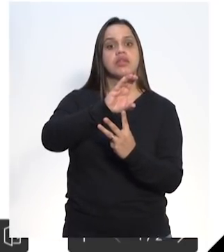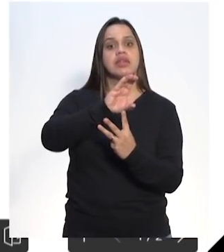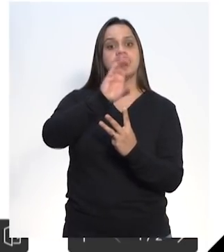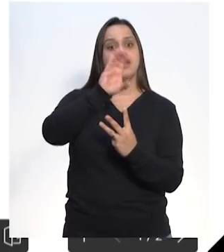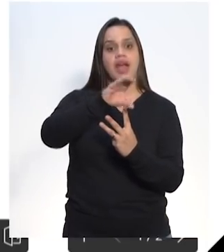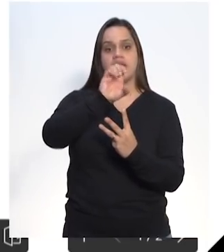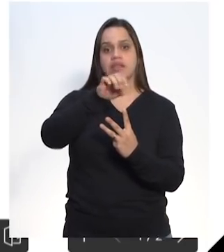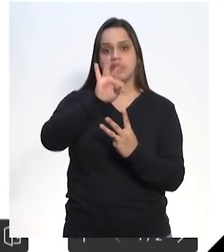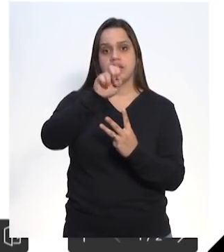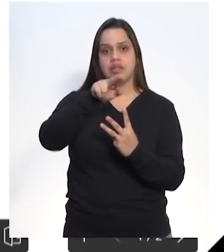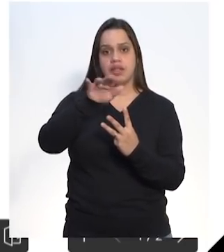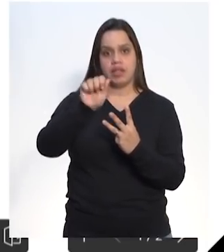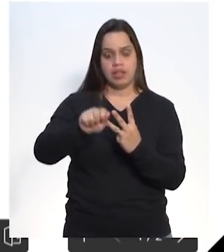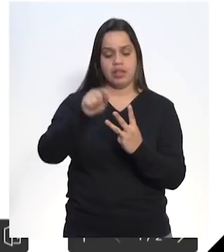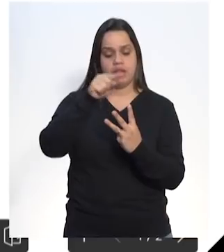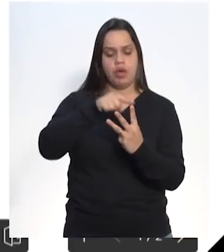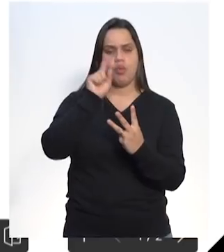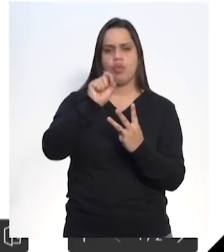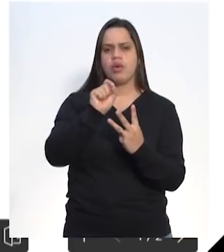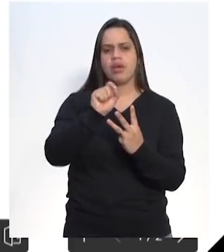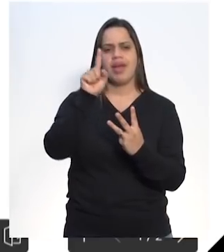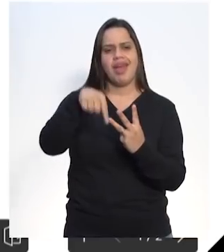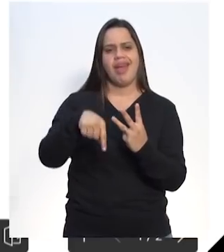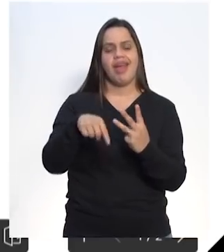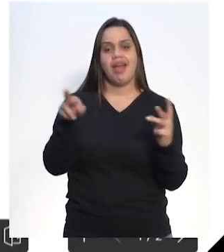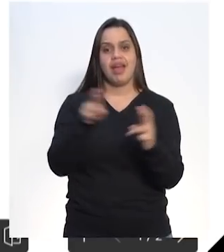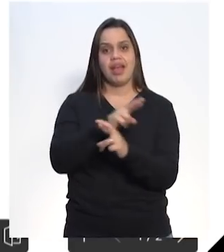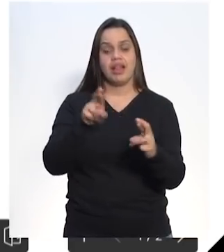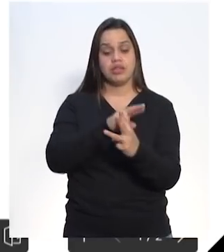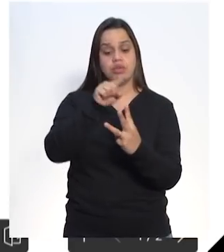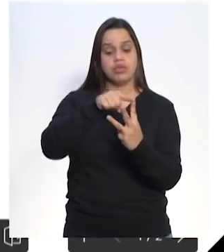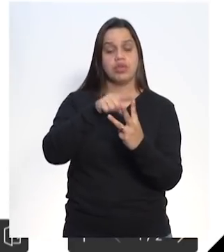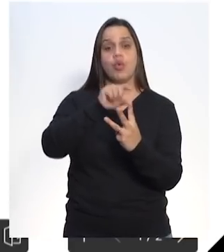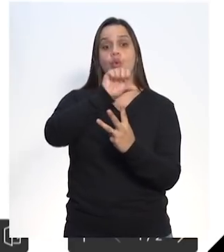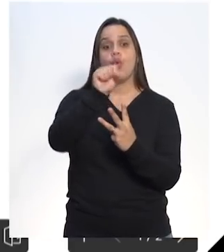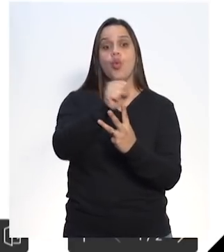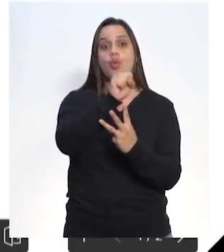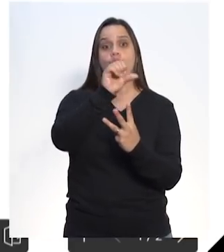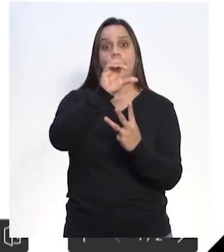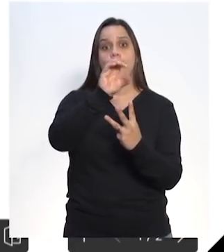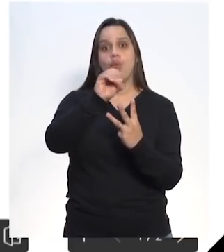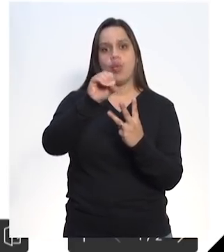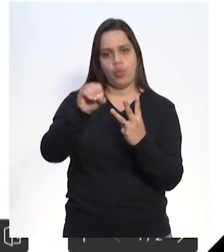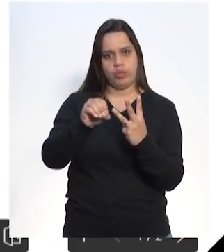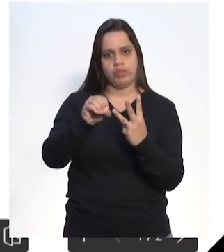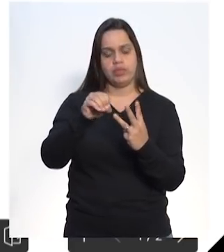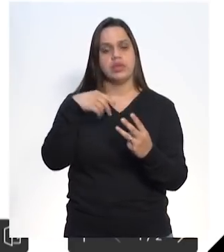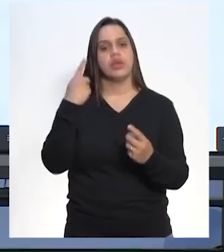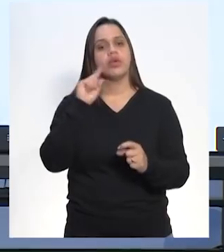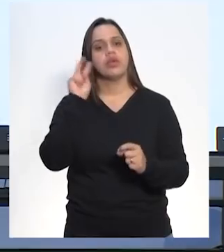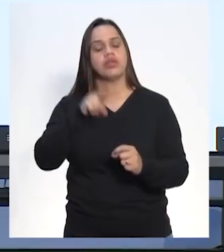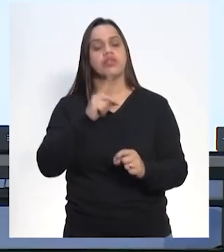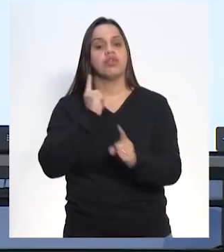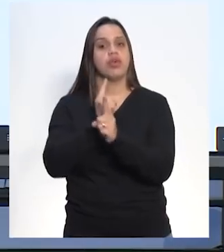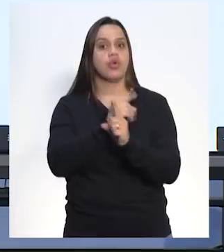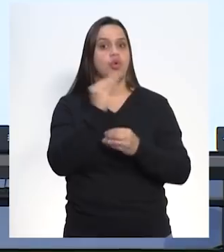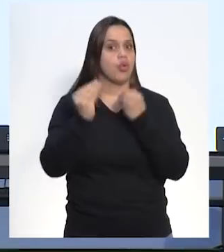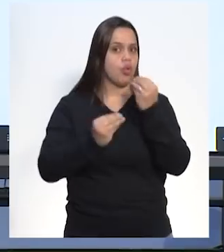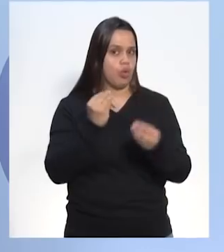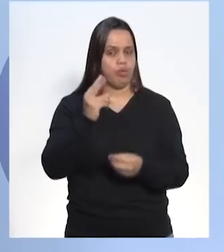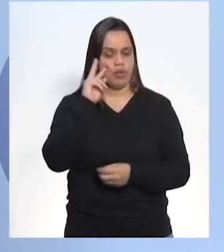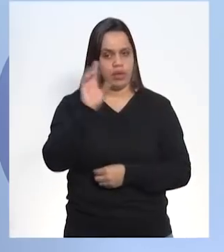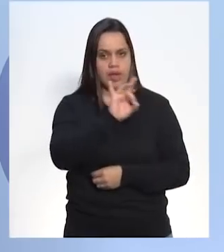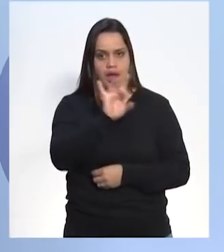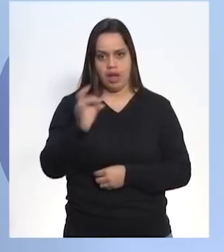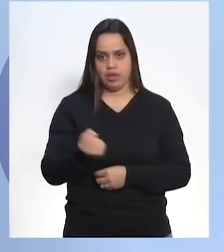centena de milhar. Seria basicamente essa relação de onde nós podemos localizar esses valores, né, Ali? Isso,